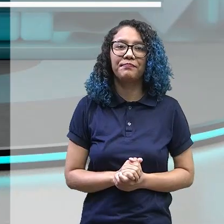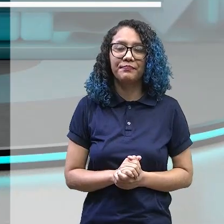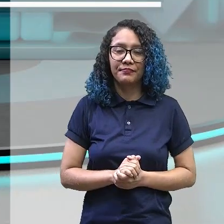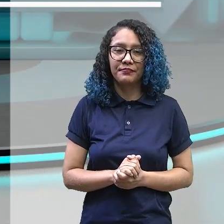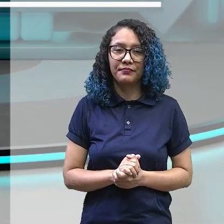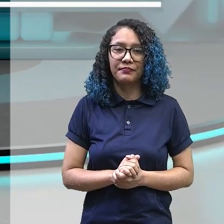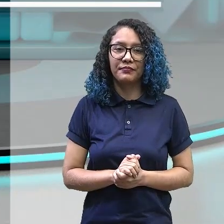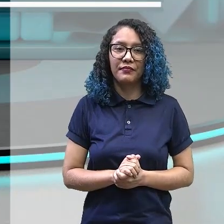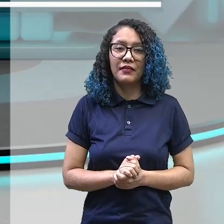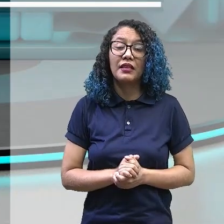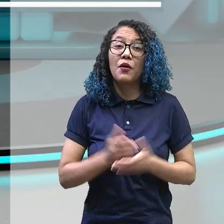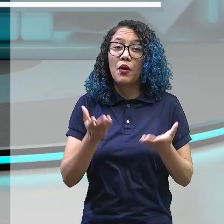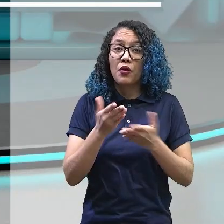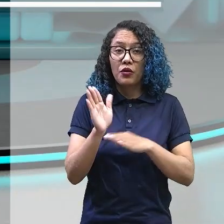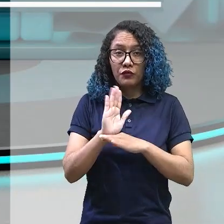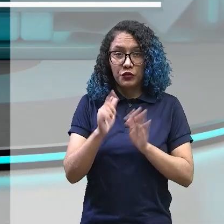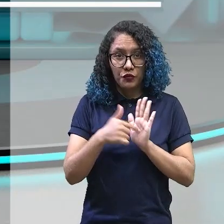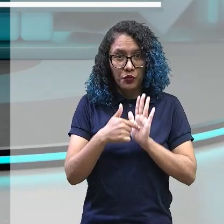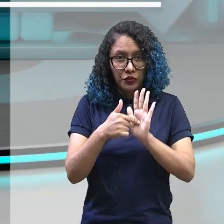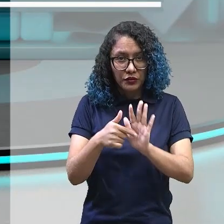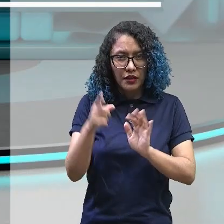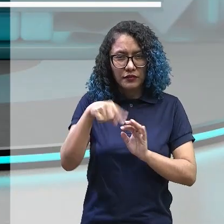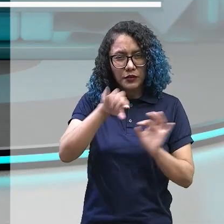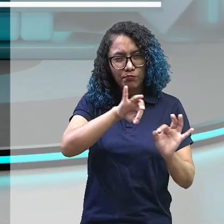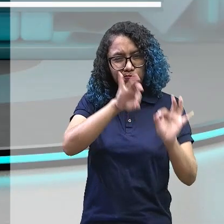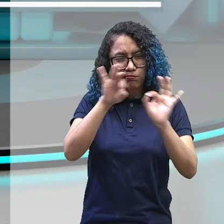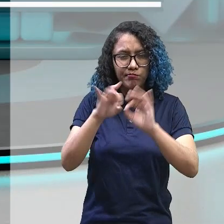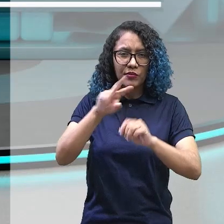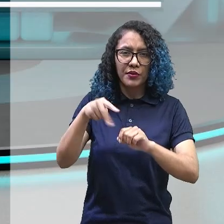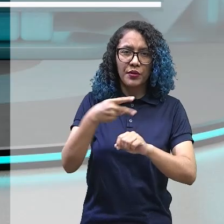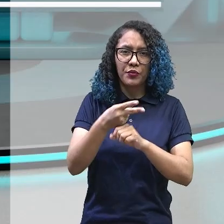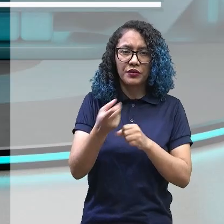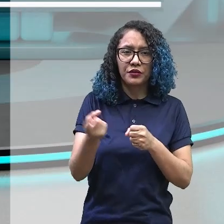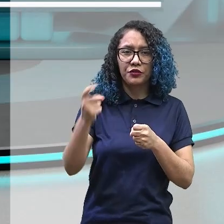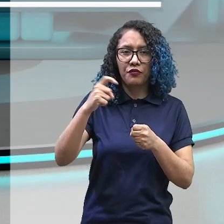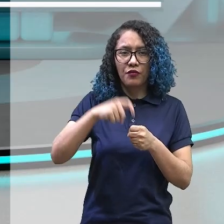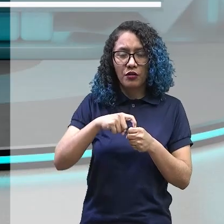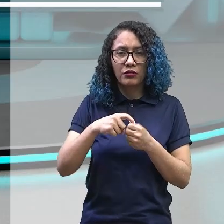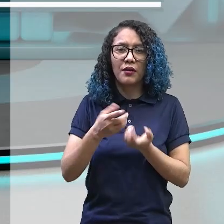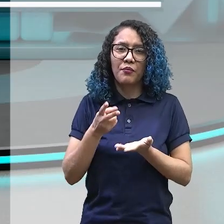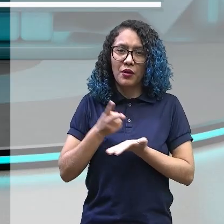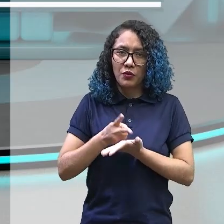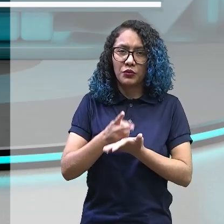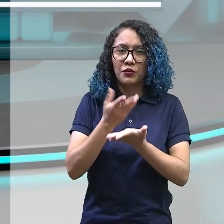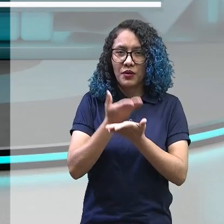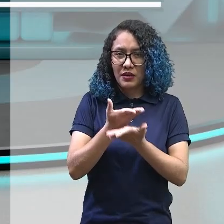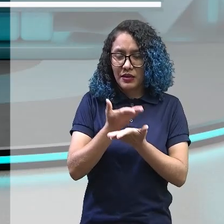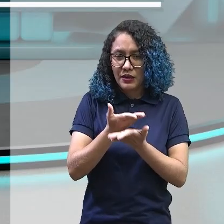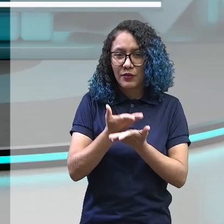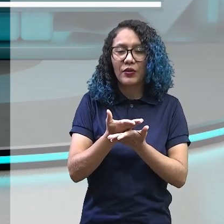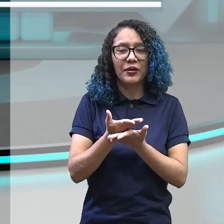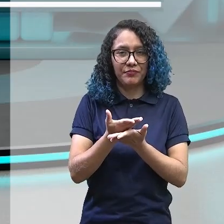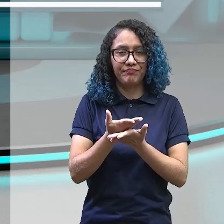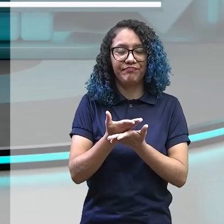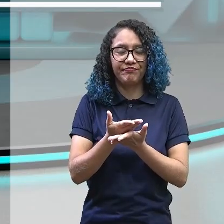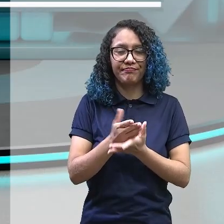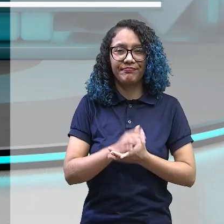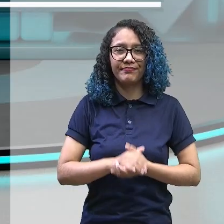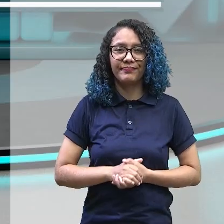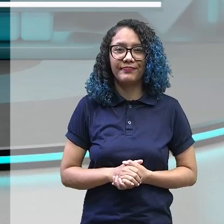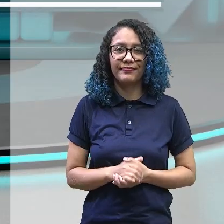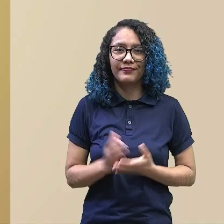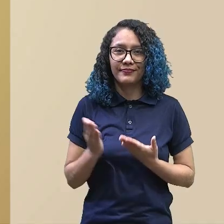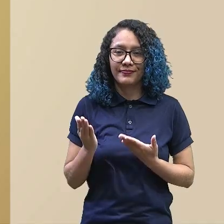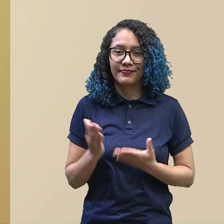Então, vocês vão assistir ao vídeo agora e depois vamos retornar com vocês para fazermos a continuação da nossa